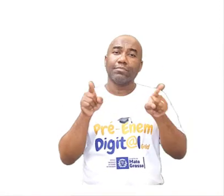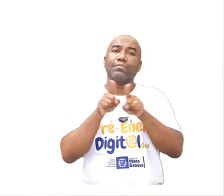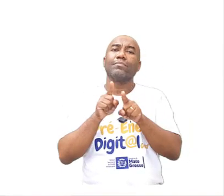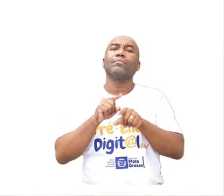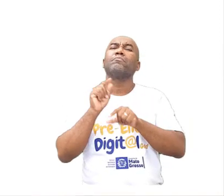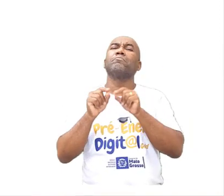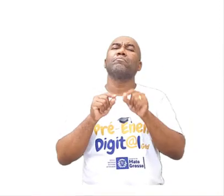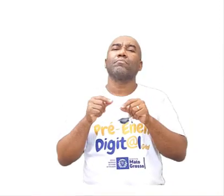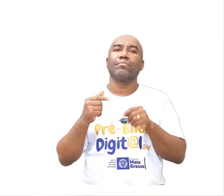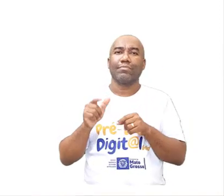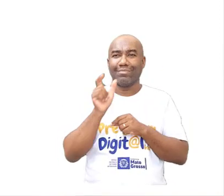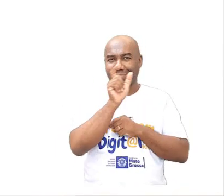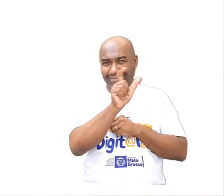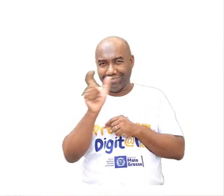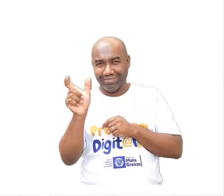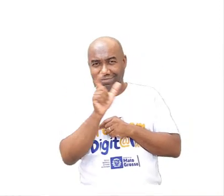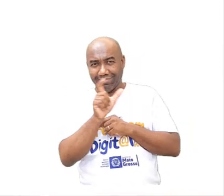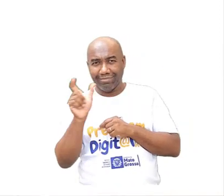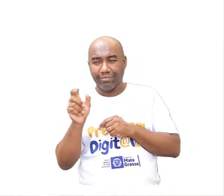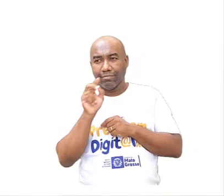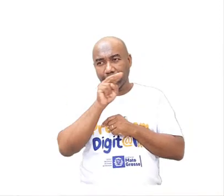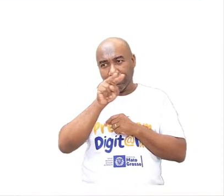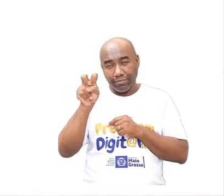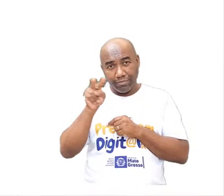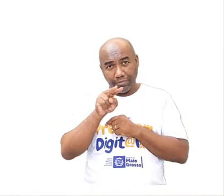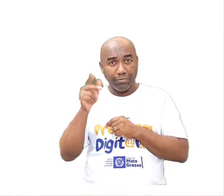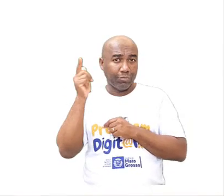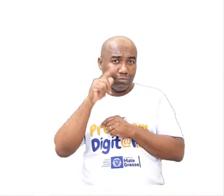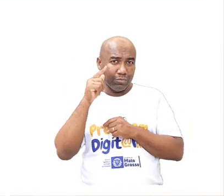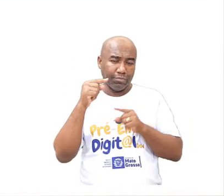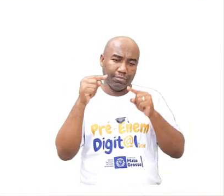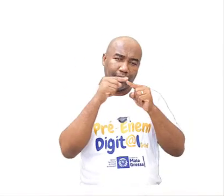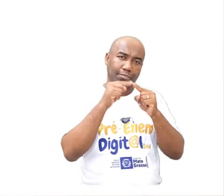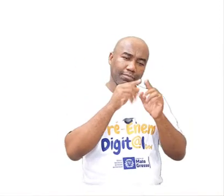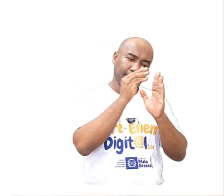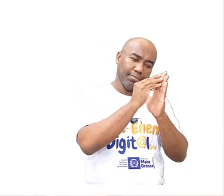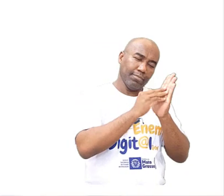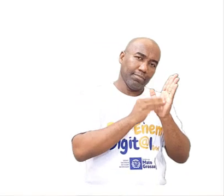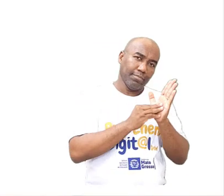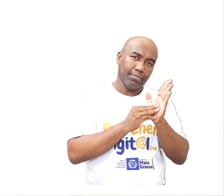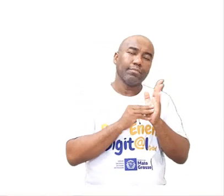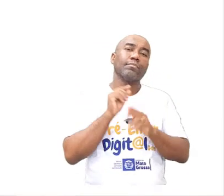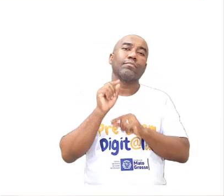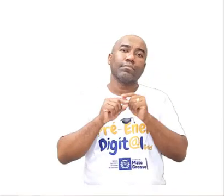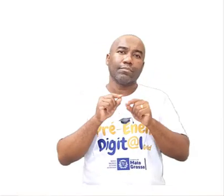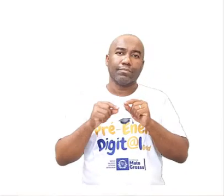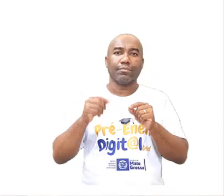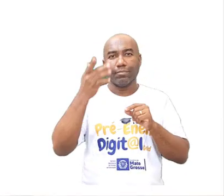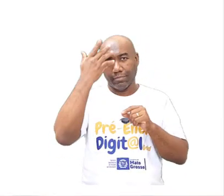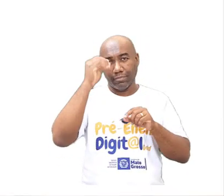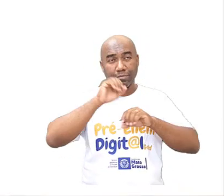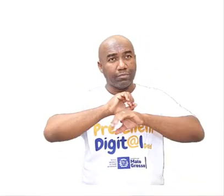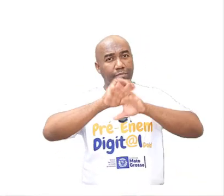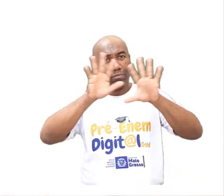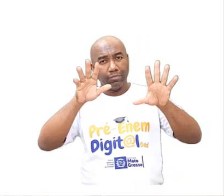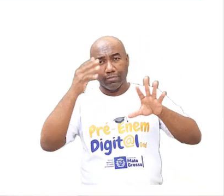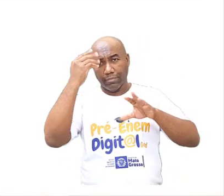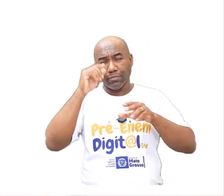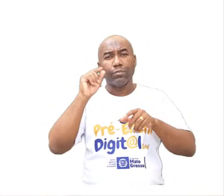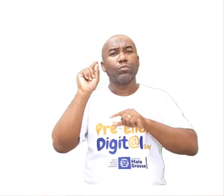E agora ele escreveu para quê? O que, que é o para quê? Para quê é o efeito. E aí ele coloca para que